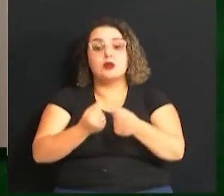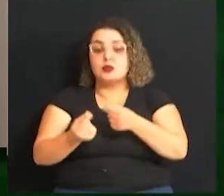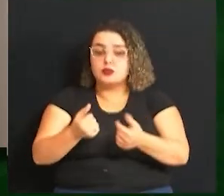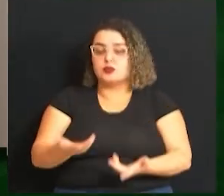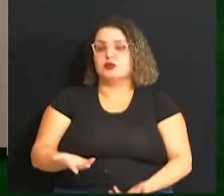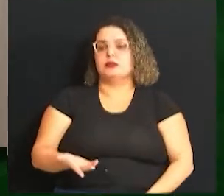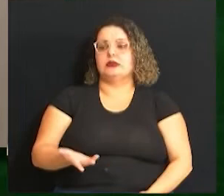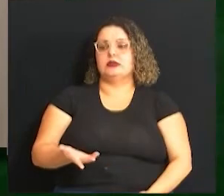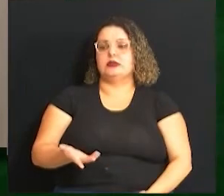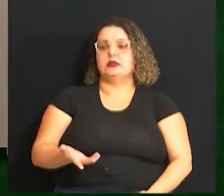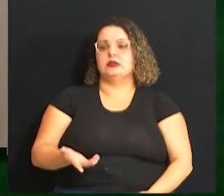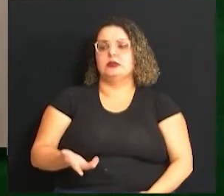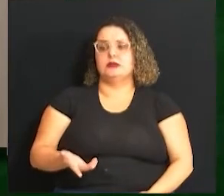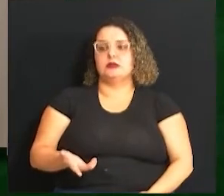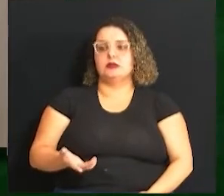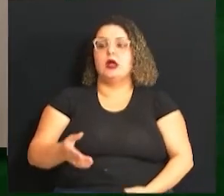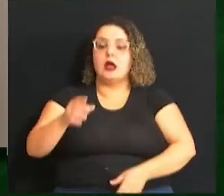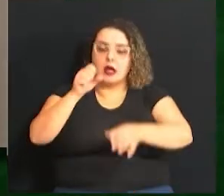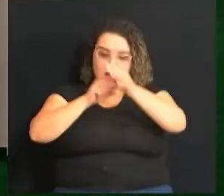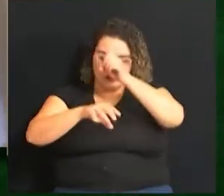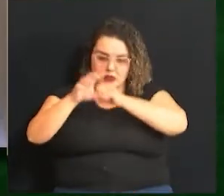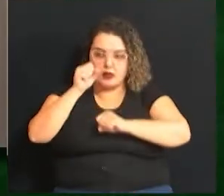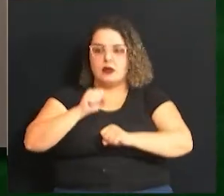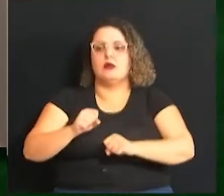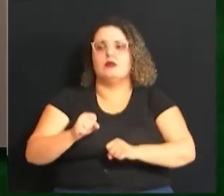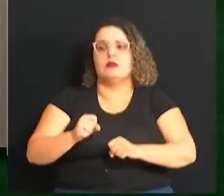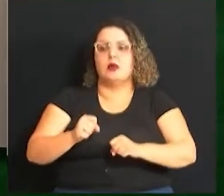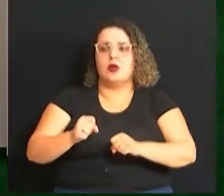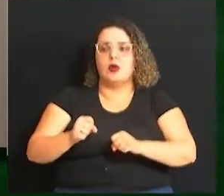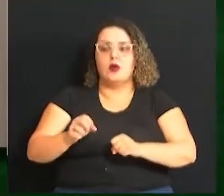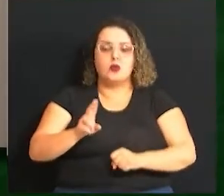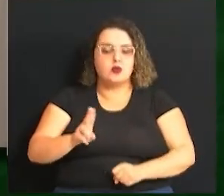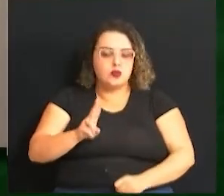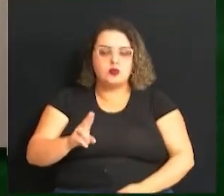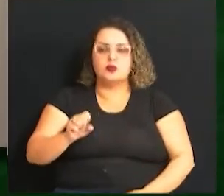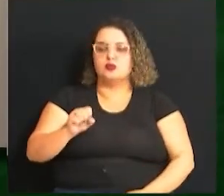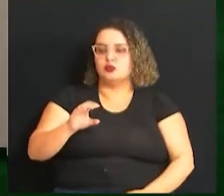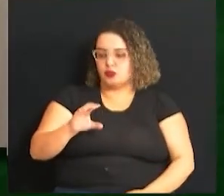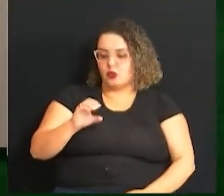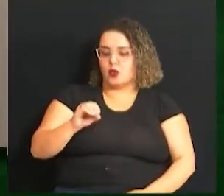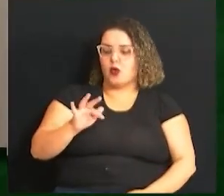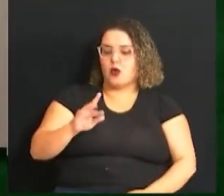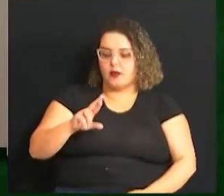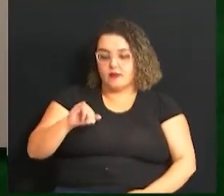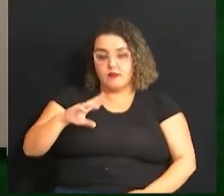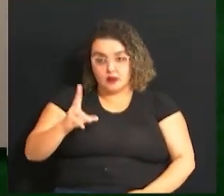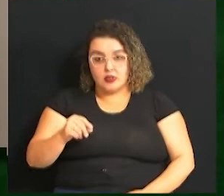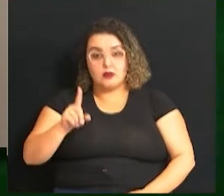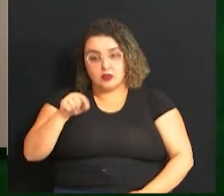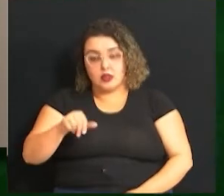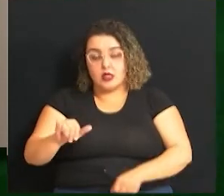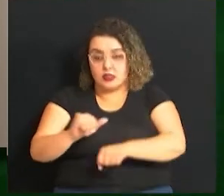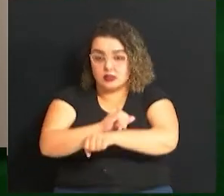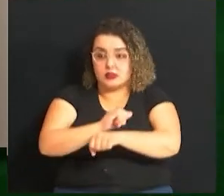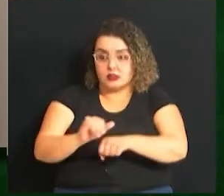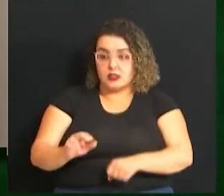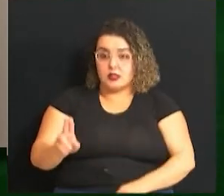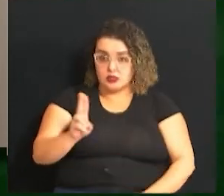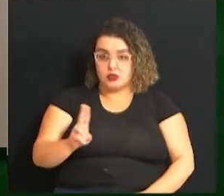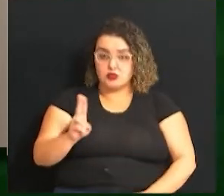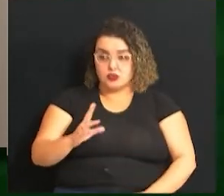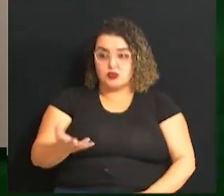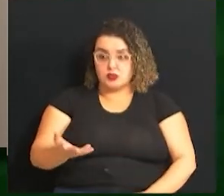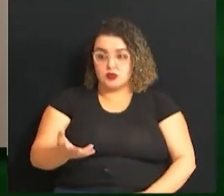acesso ao dinheiro propriamente dito. E aí ela vai aprender, pelo manuseio do cofrinho, pelo uso do cofrinho, que é uma das ferramentas que a